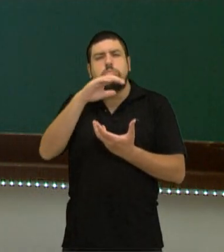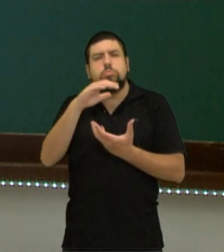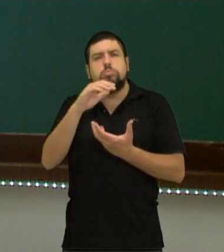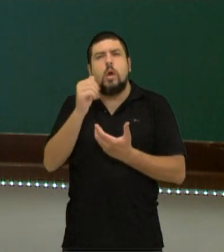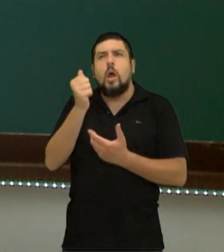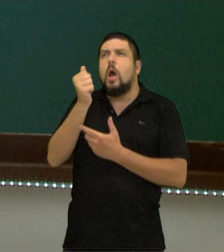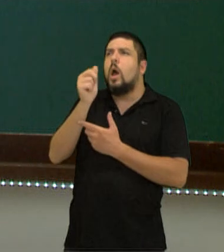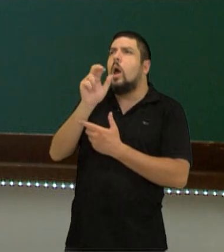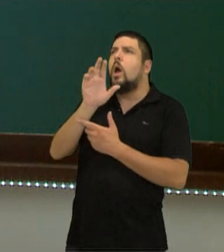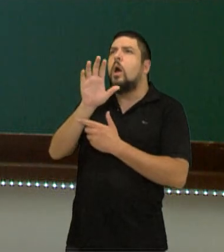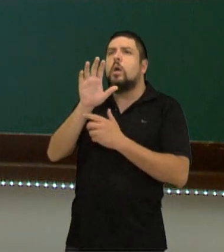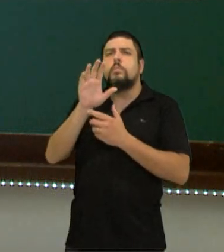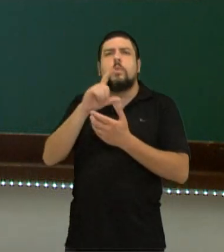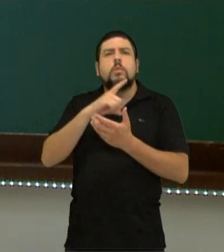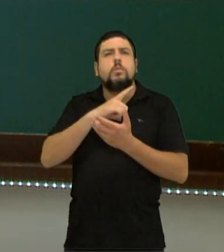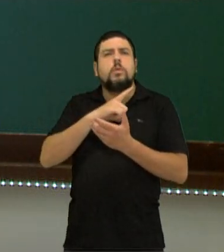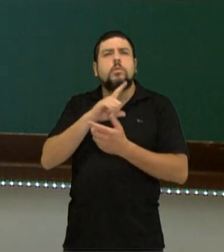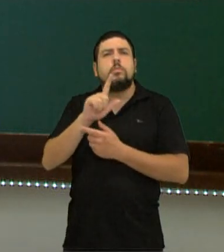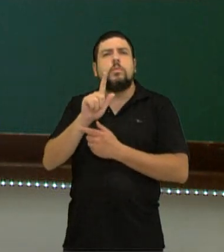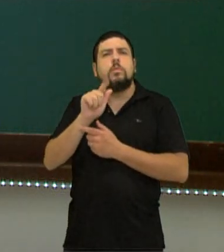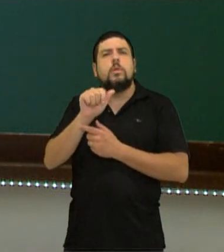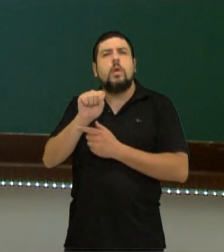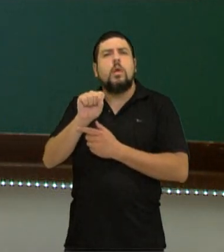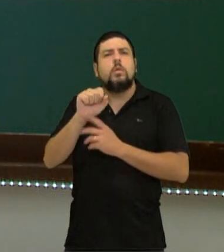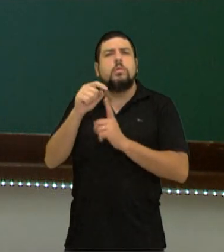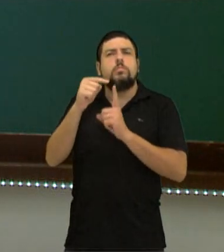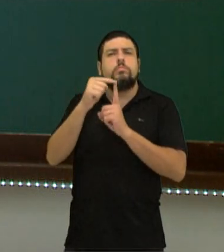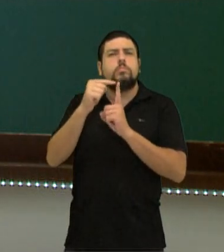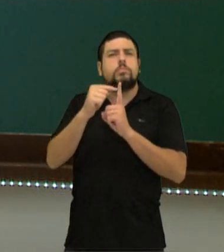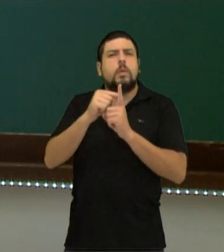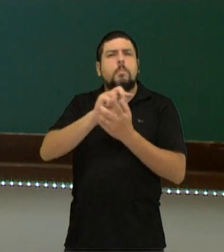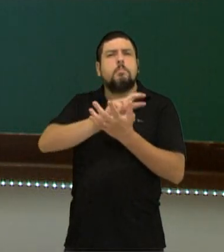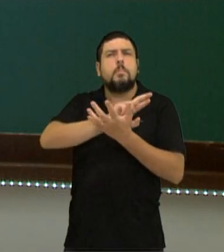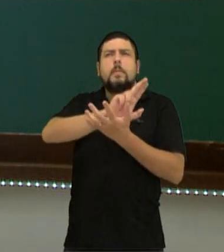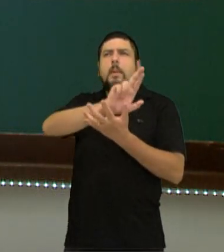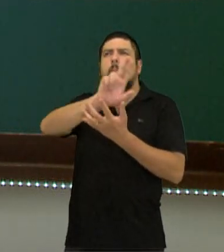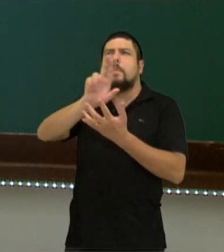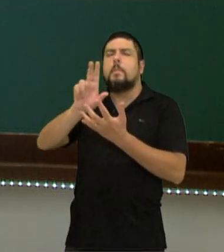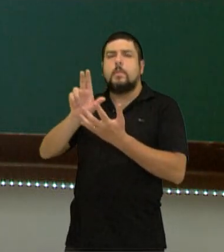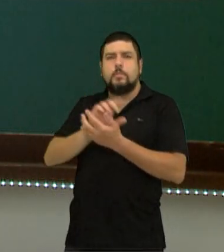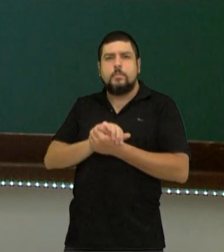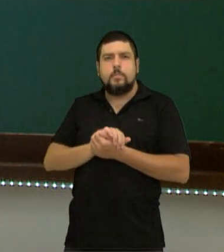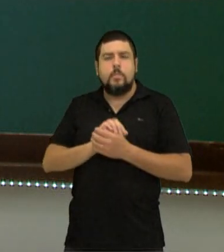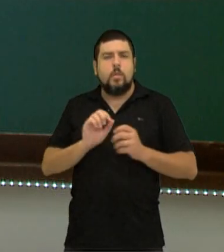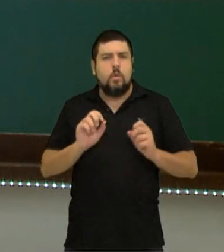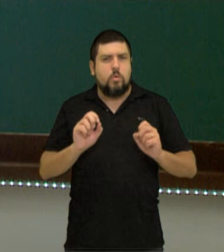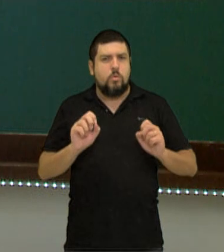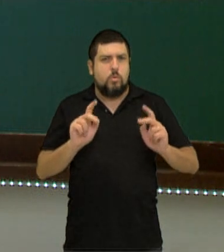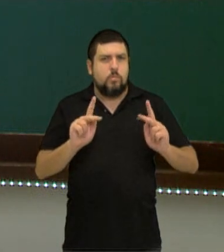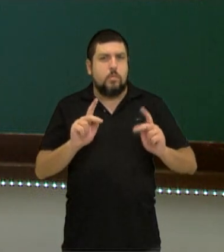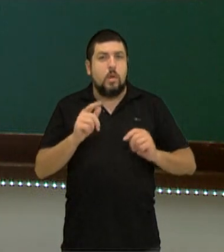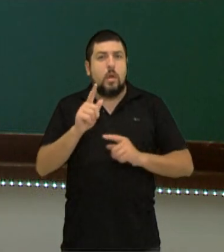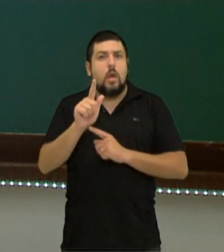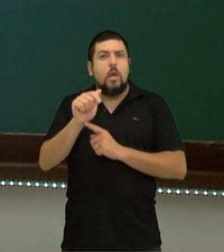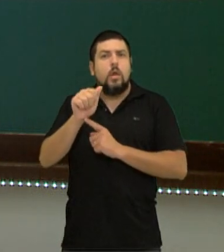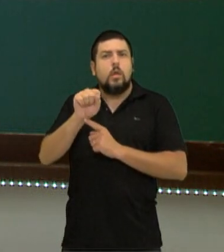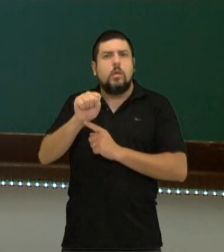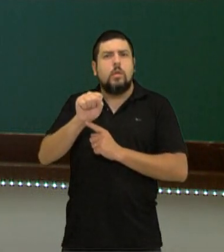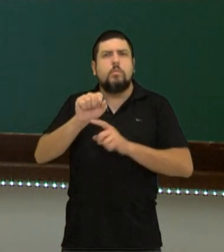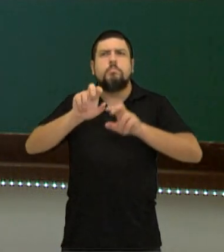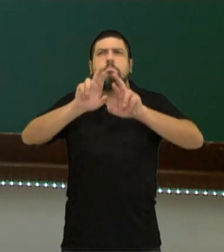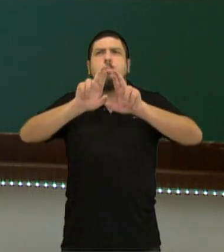vários gases. Então quando nós perguntamos aqui se a atmosfera é formada por diferentes gases, ou seja,